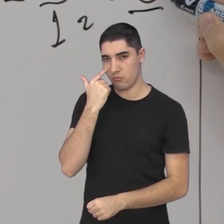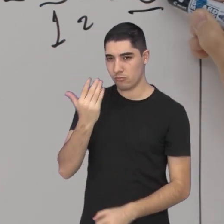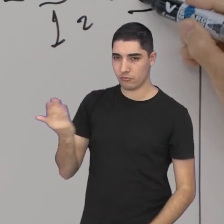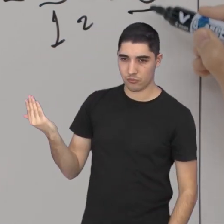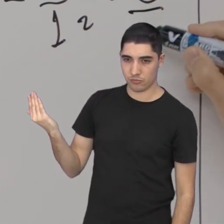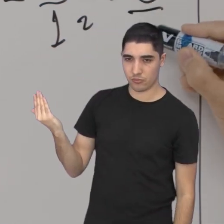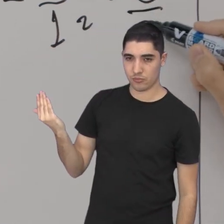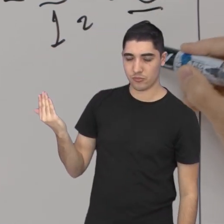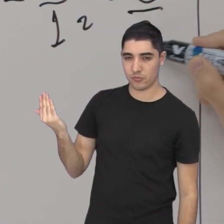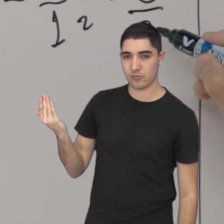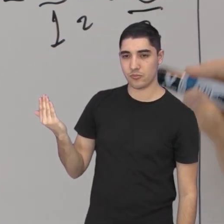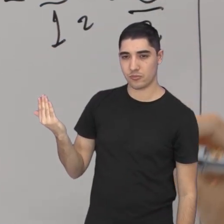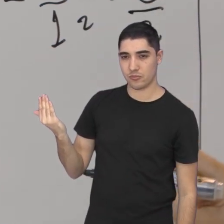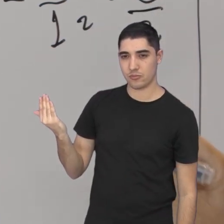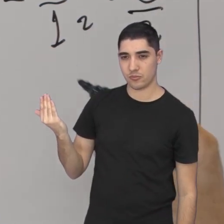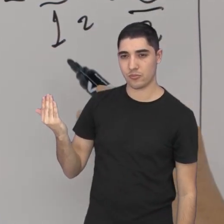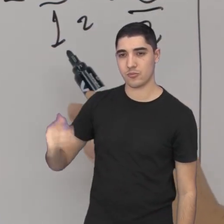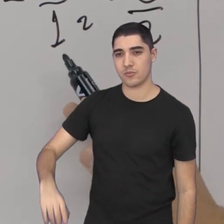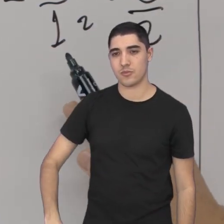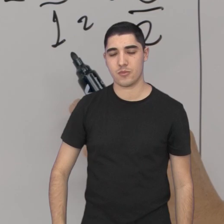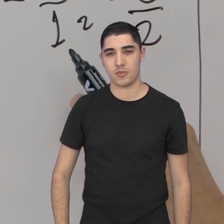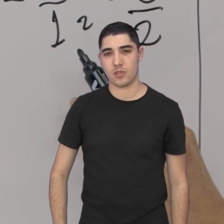Sobre 2.